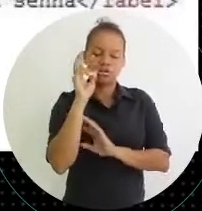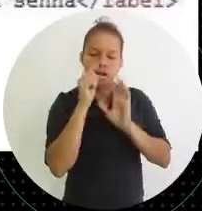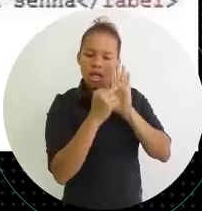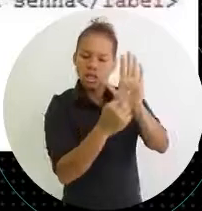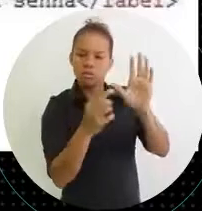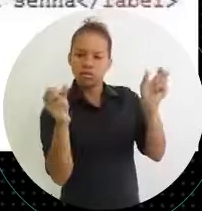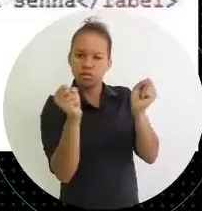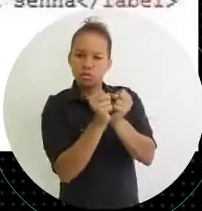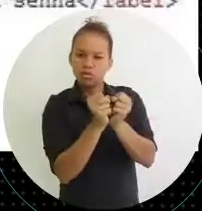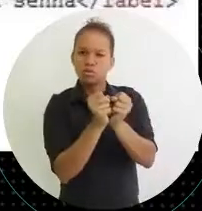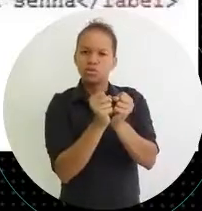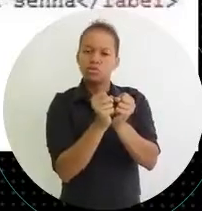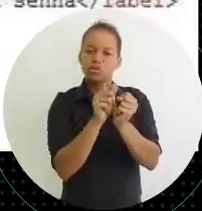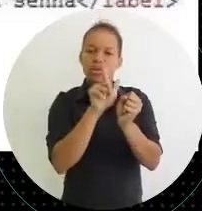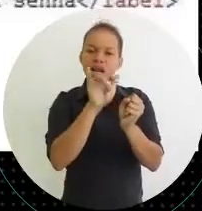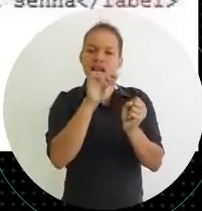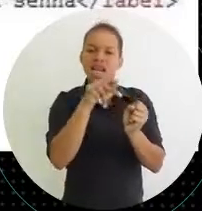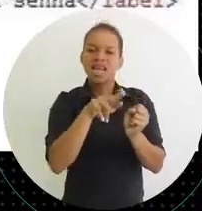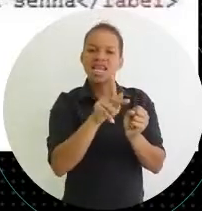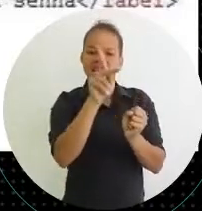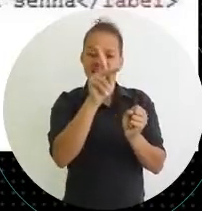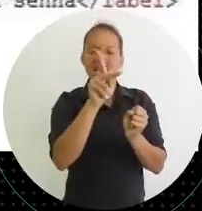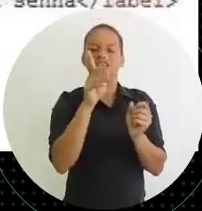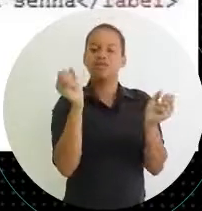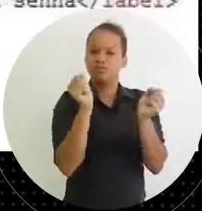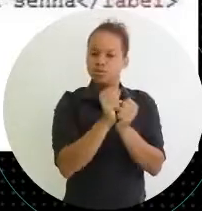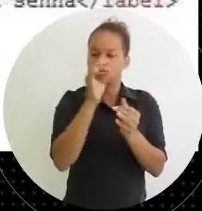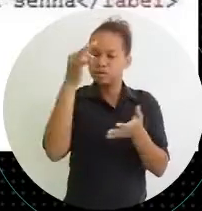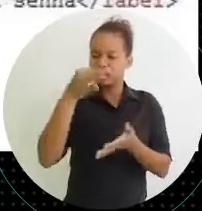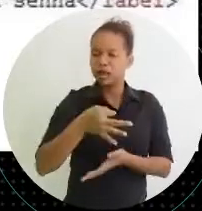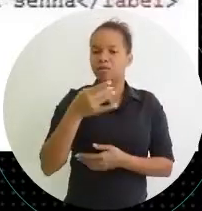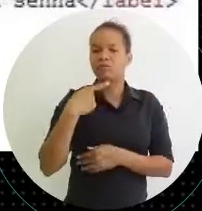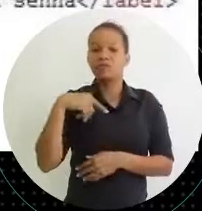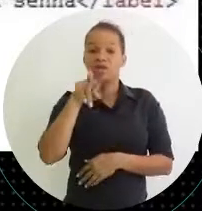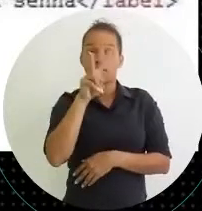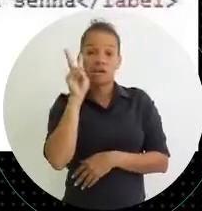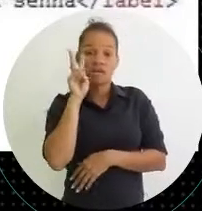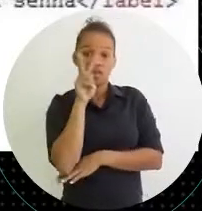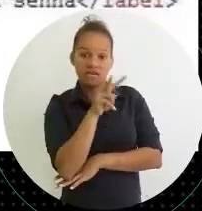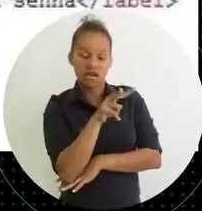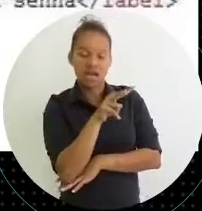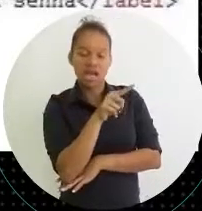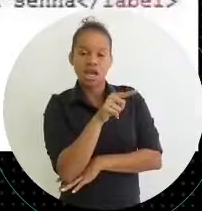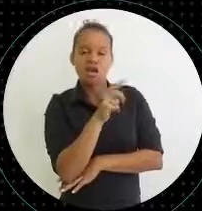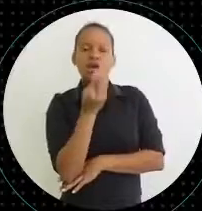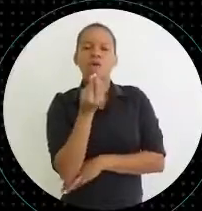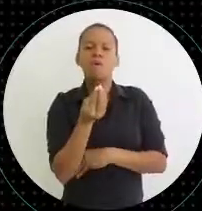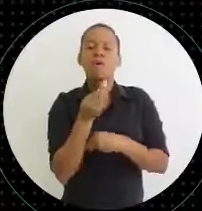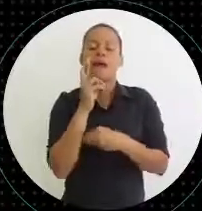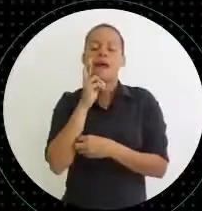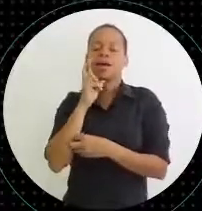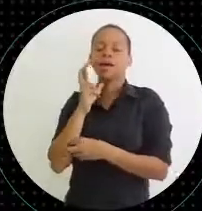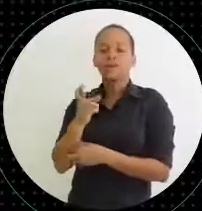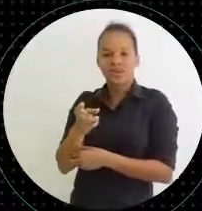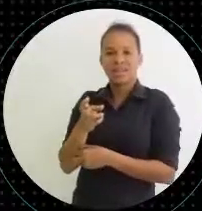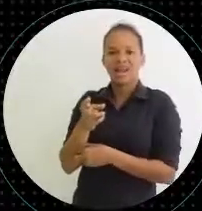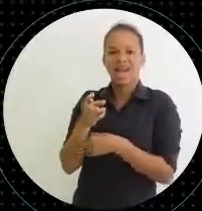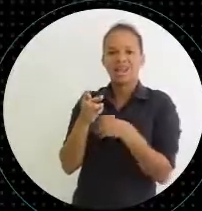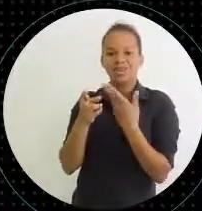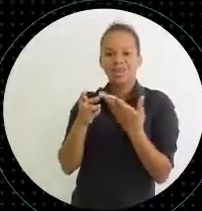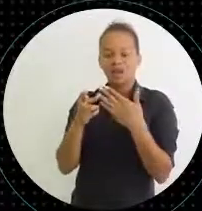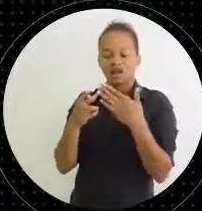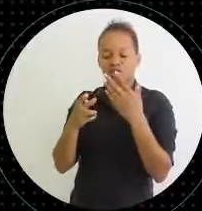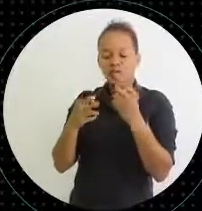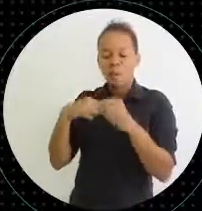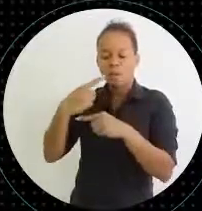com o link correto do Bootstrap, você vai ver o resultado que está nesse